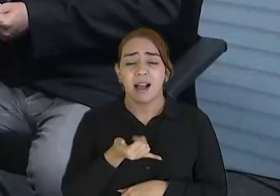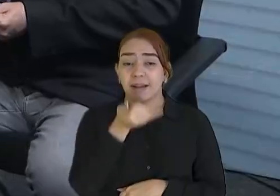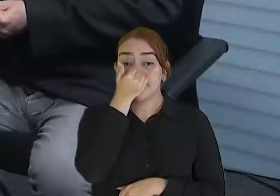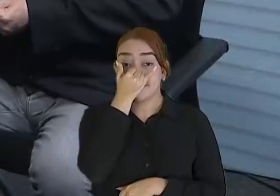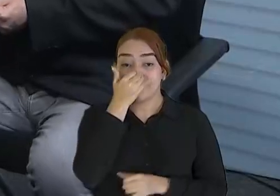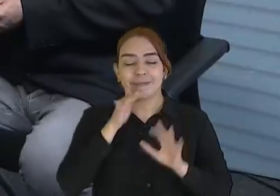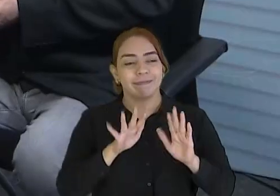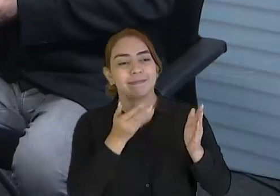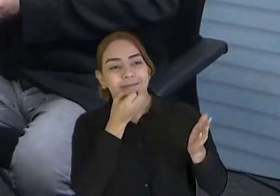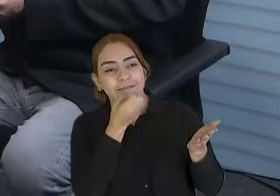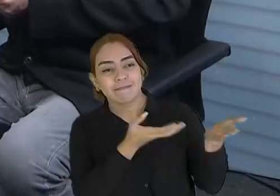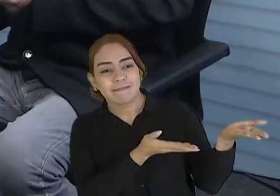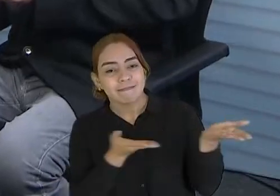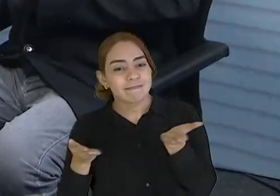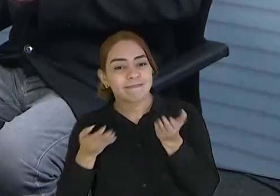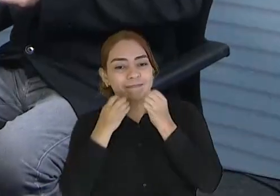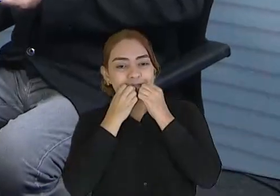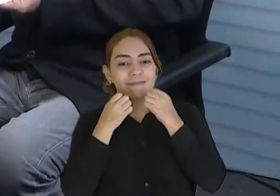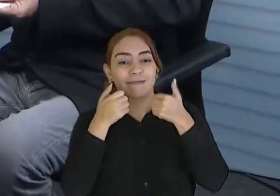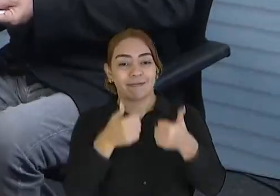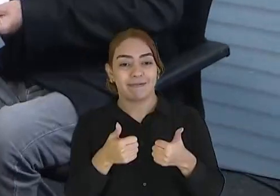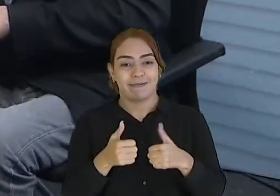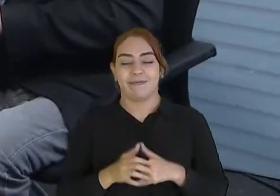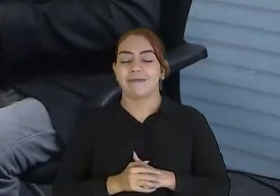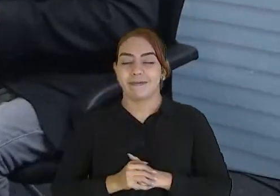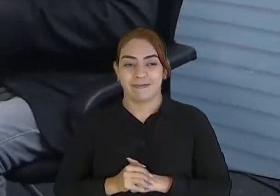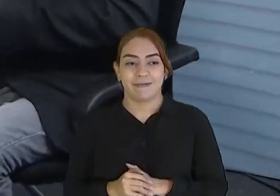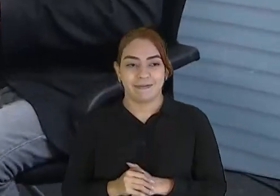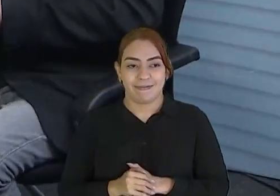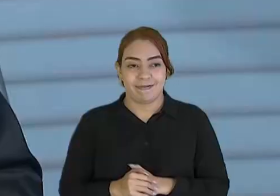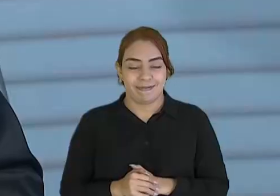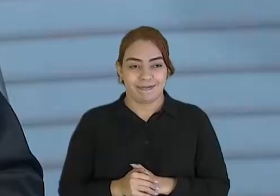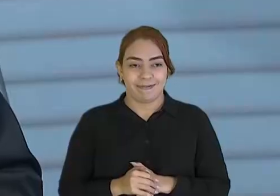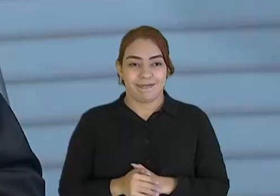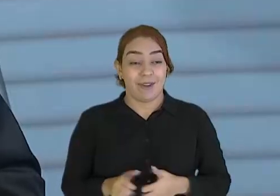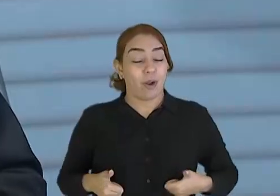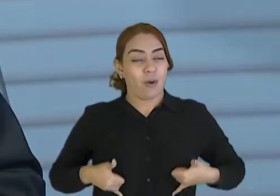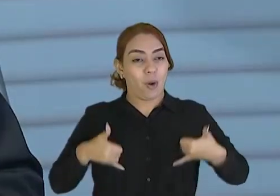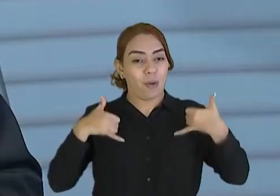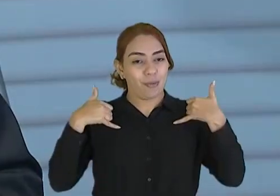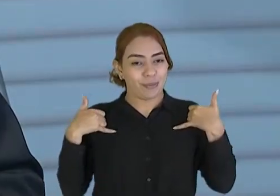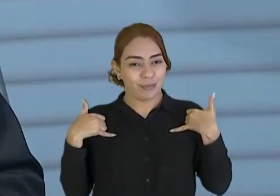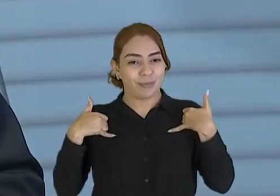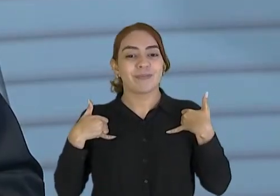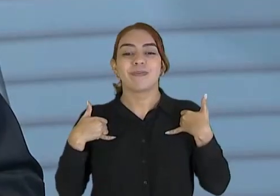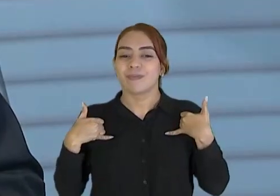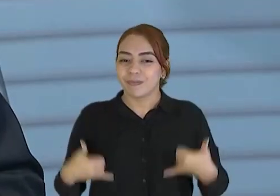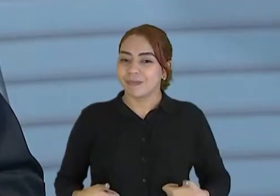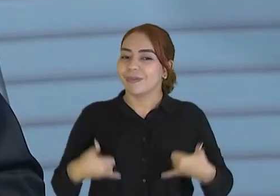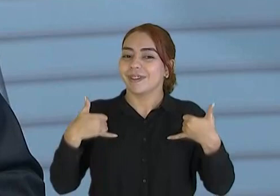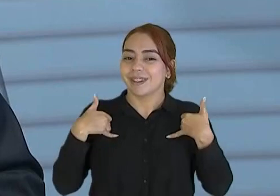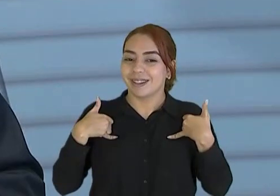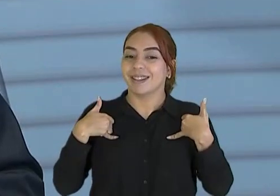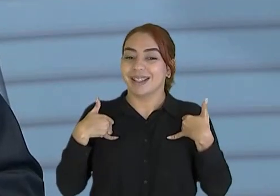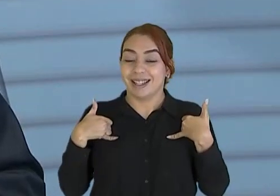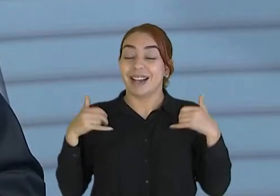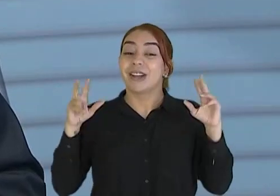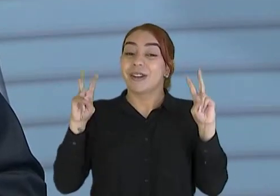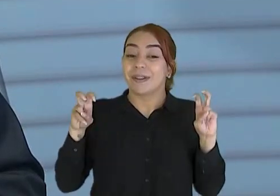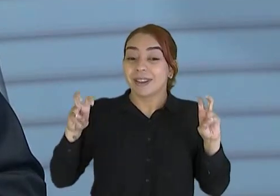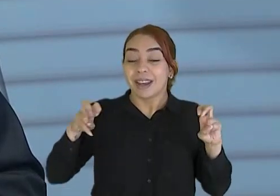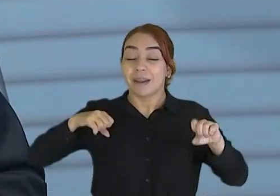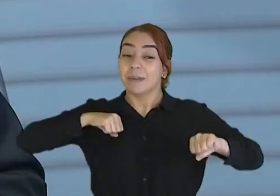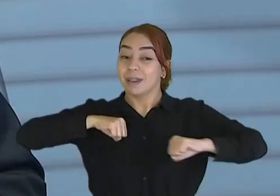com alegria, professor Marcos. Tudo bem? Obrigado, Renato. Obrigado. Sempre uma honra fazer parte da Questão de Ordem. É um programa